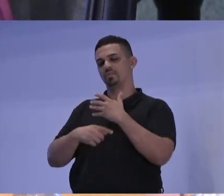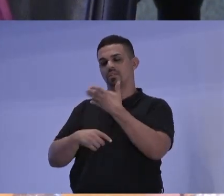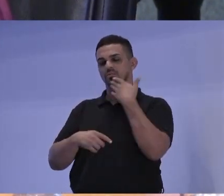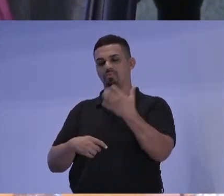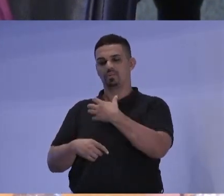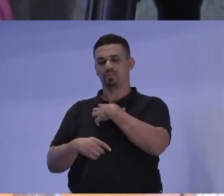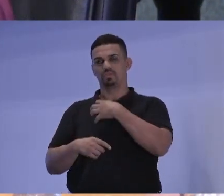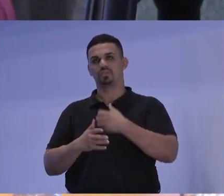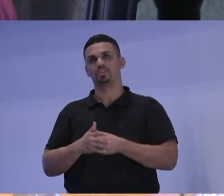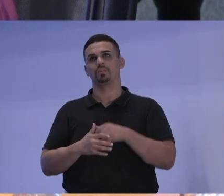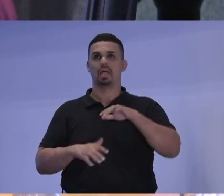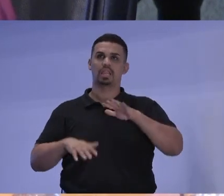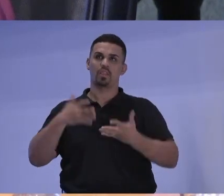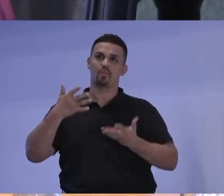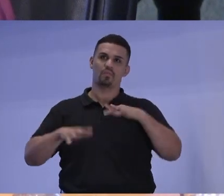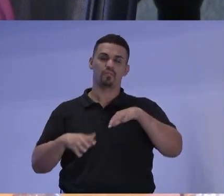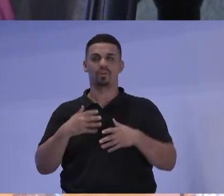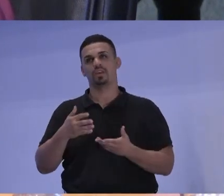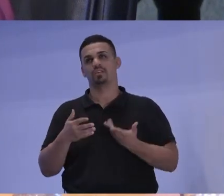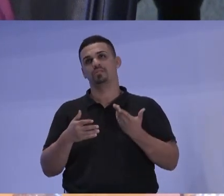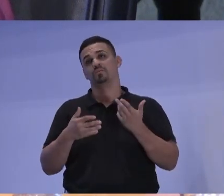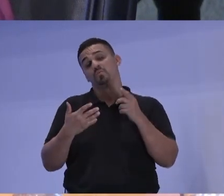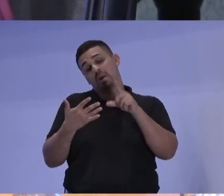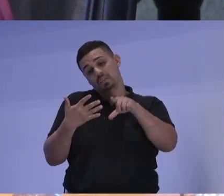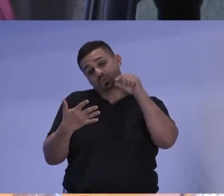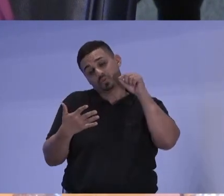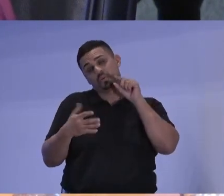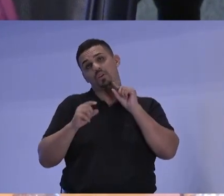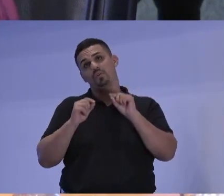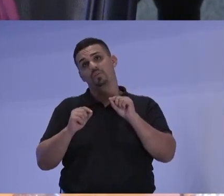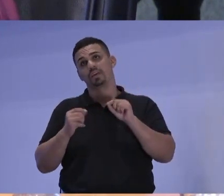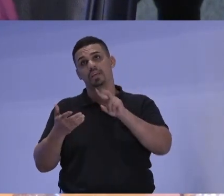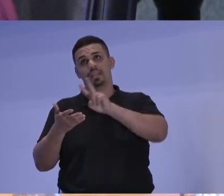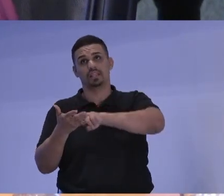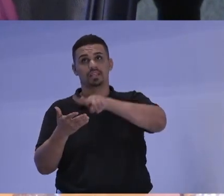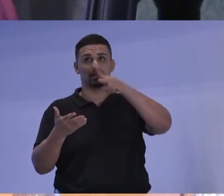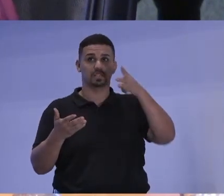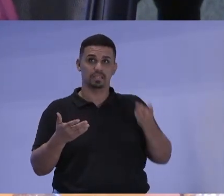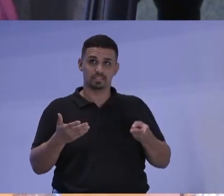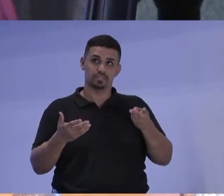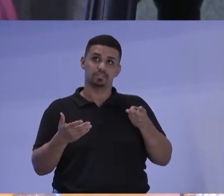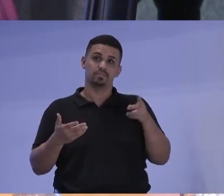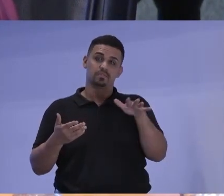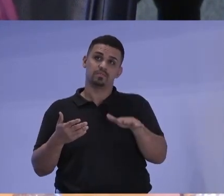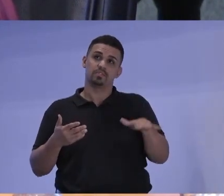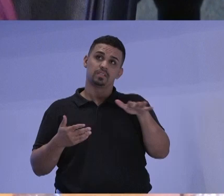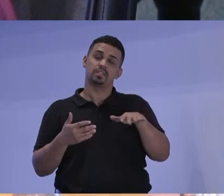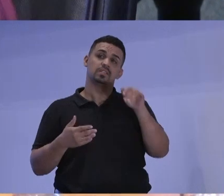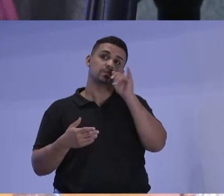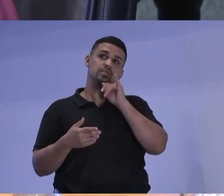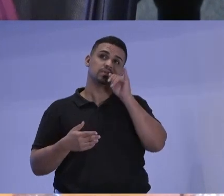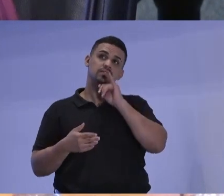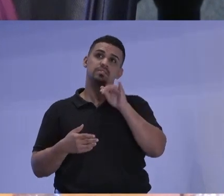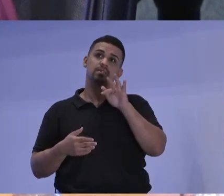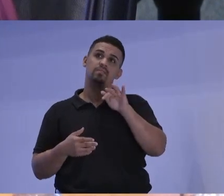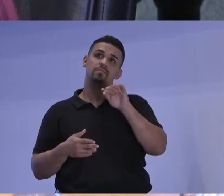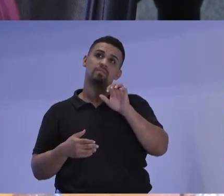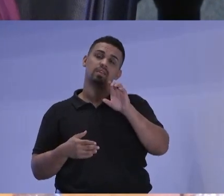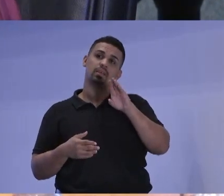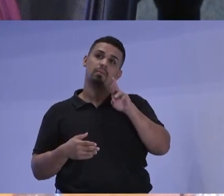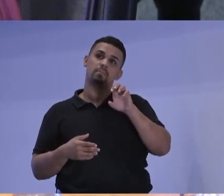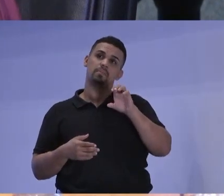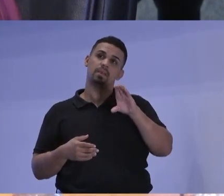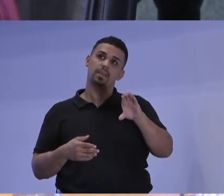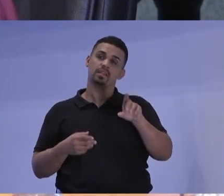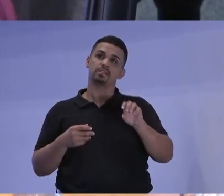forma. Talvez uma alternativa seja a gente fazer uma transferência para, por exemplo, para a FEPEX ou para a